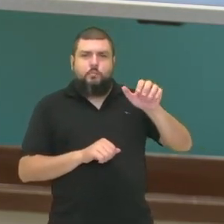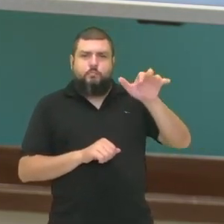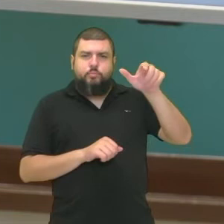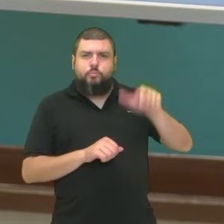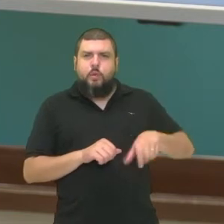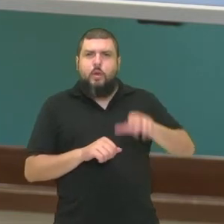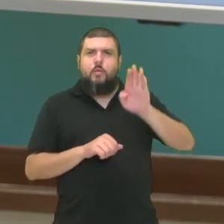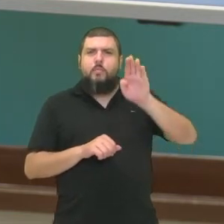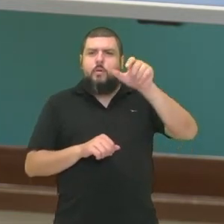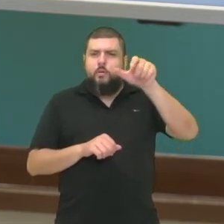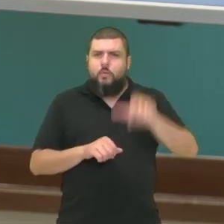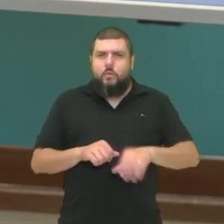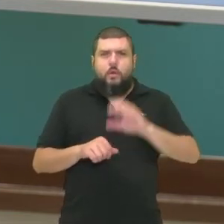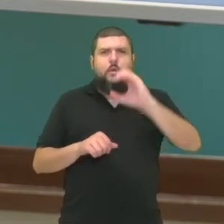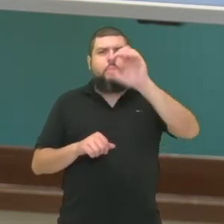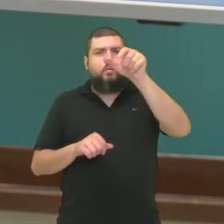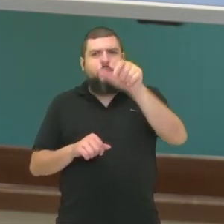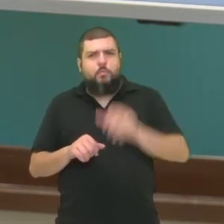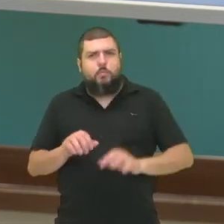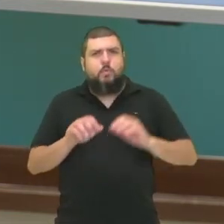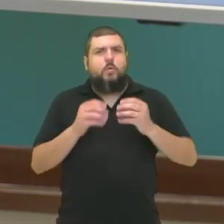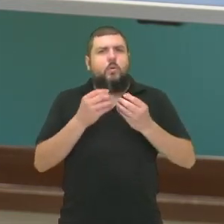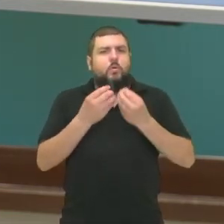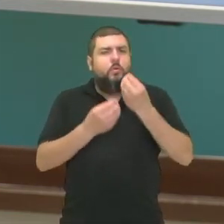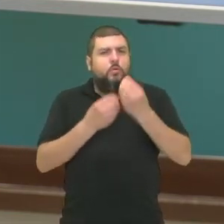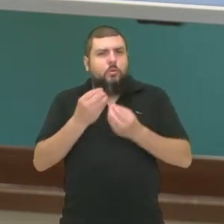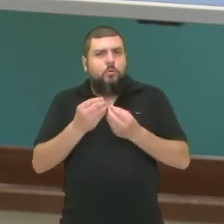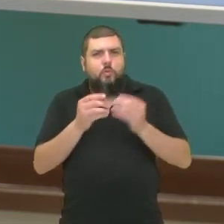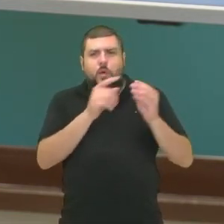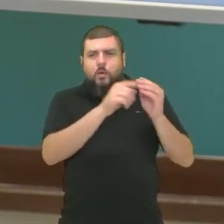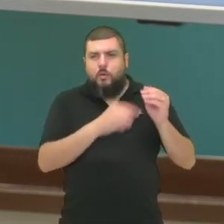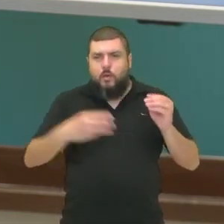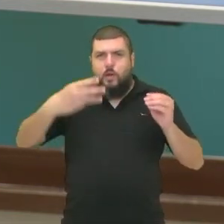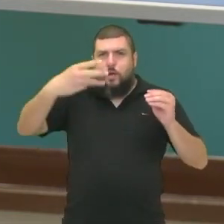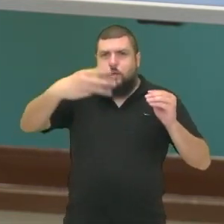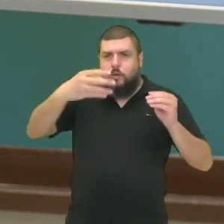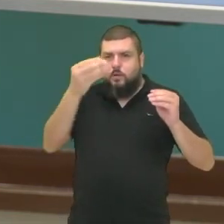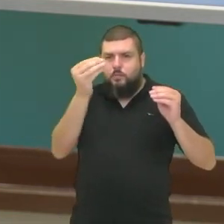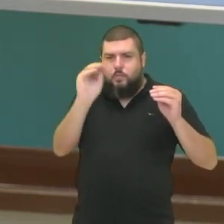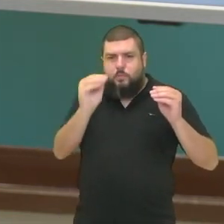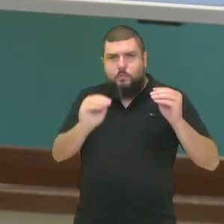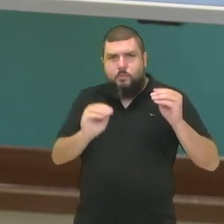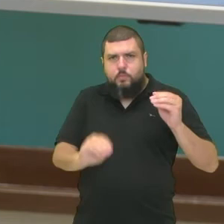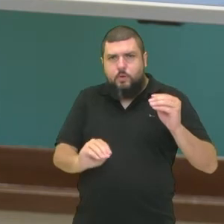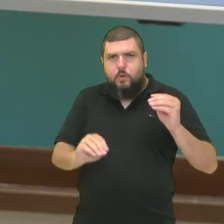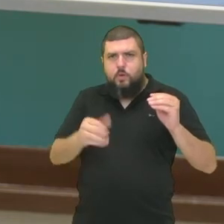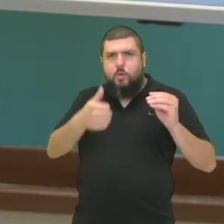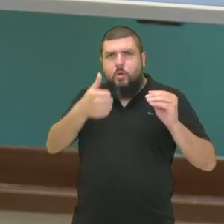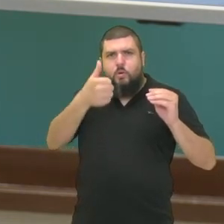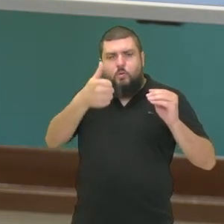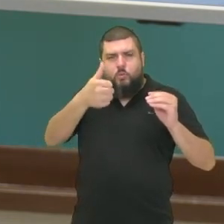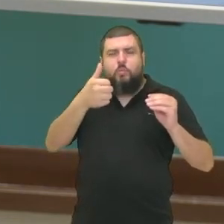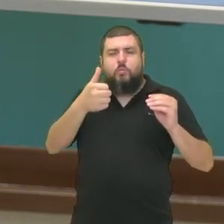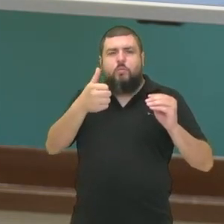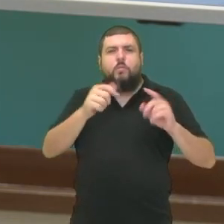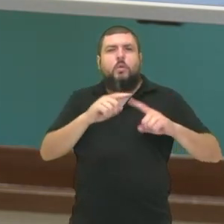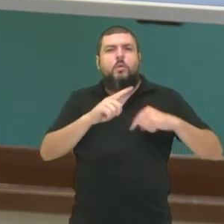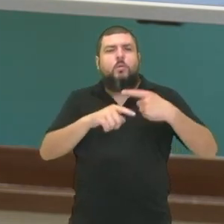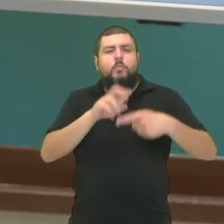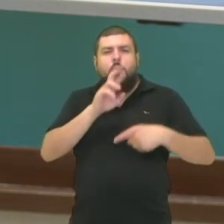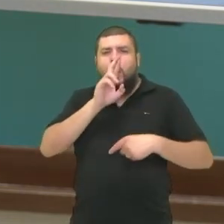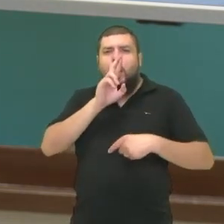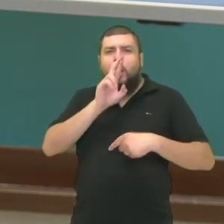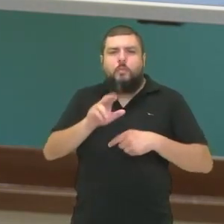o ponto C embaixo. Completo a última coluna, terceira coluna com 1 e resolvo o determinante. Por exemplo,